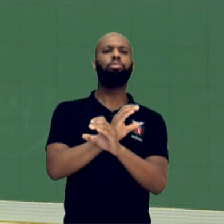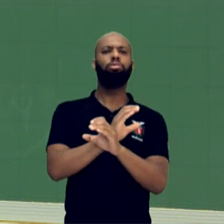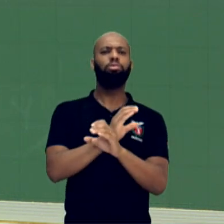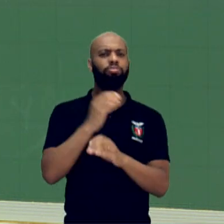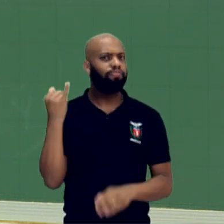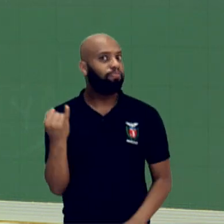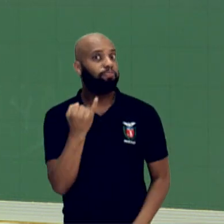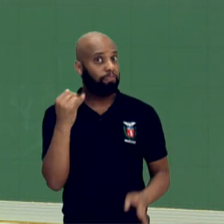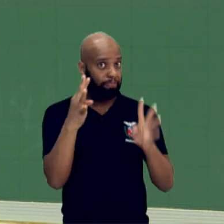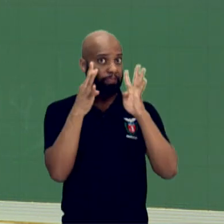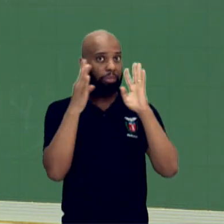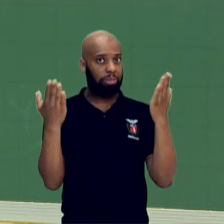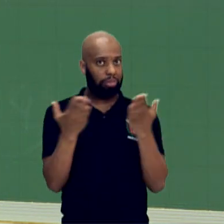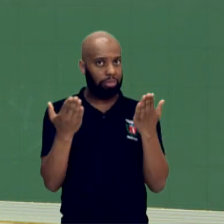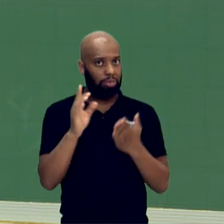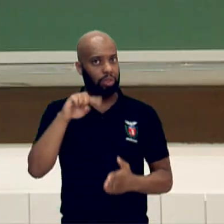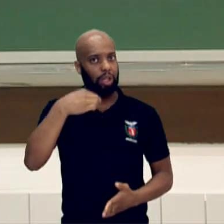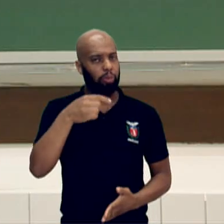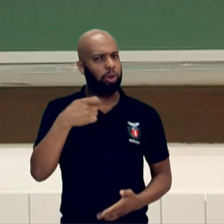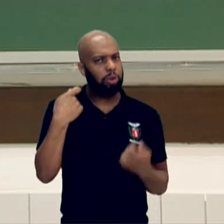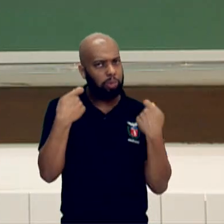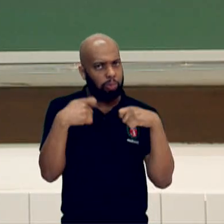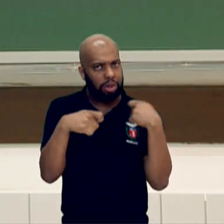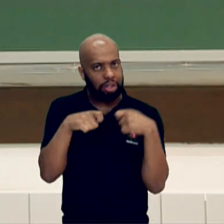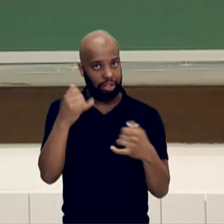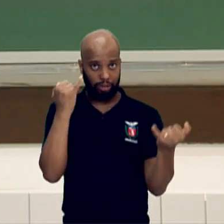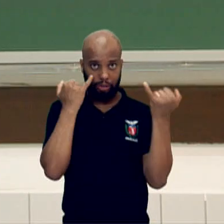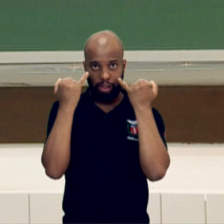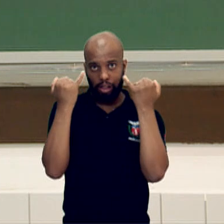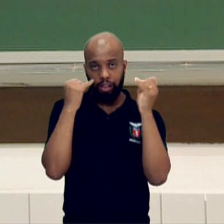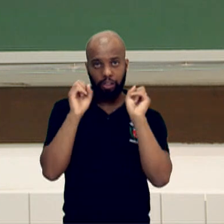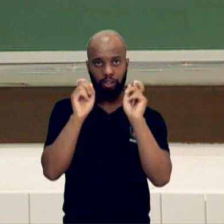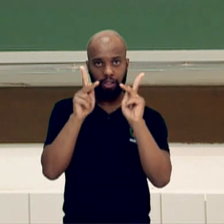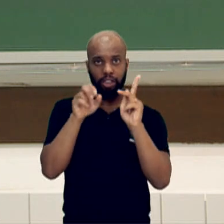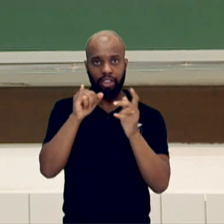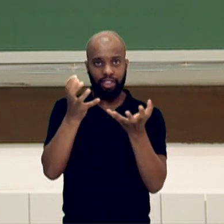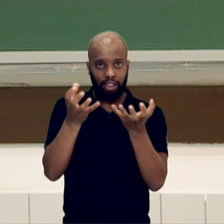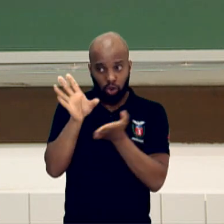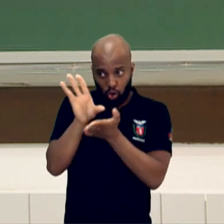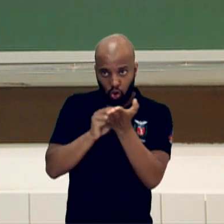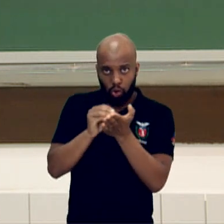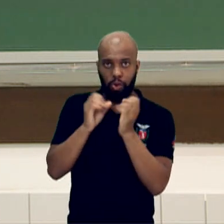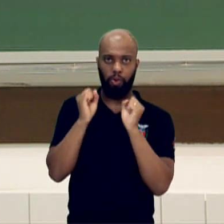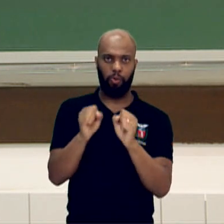Prestem bastante atenção, que depois vocês vão precisar dessas informações, tá certo? Se quiser anotar, pode anotar.